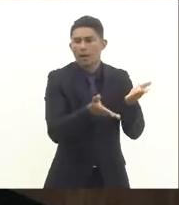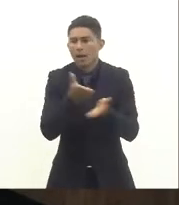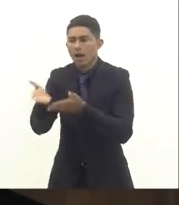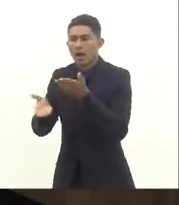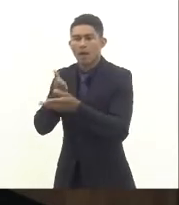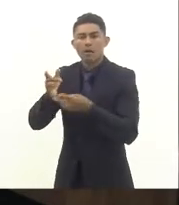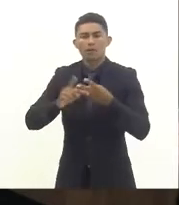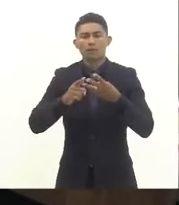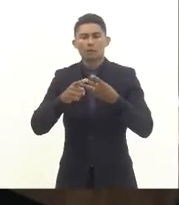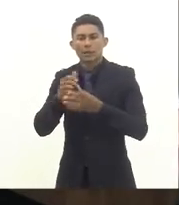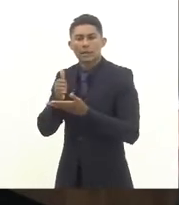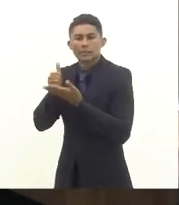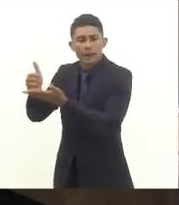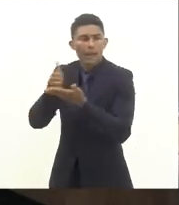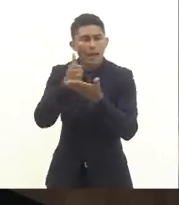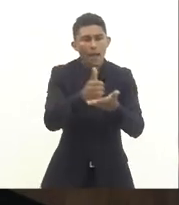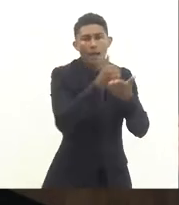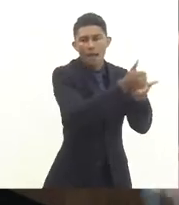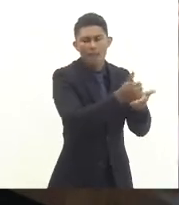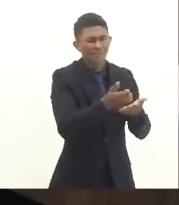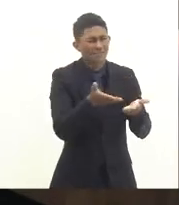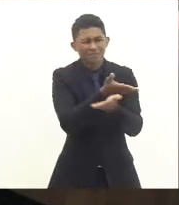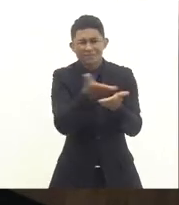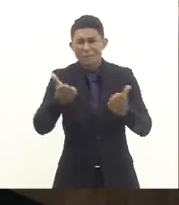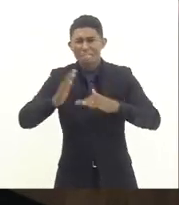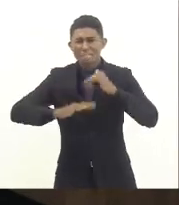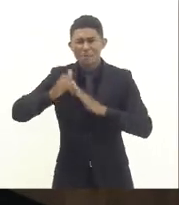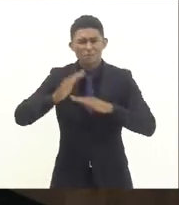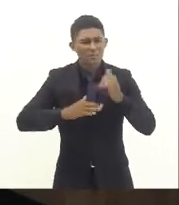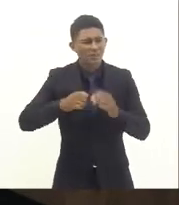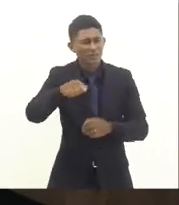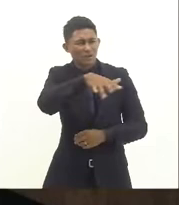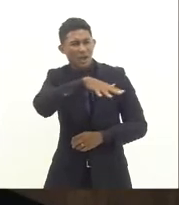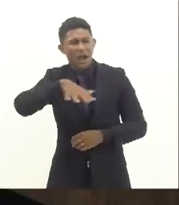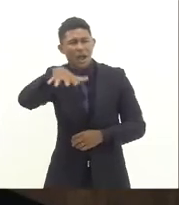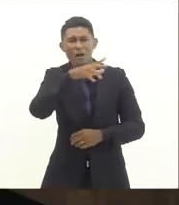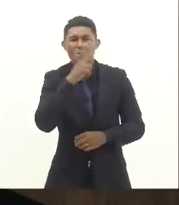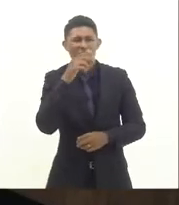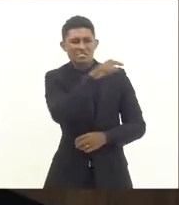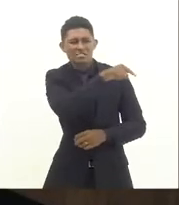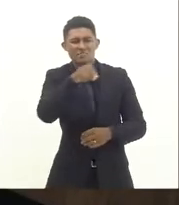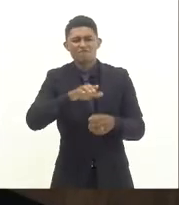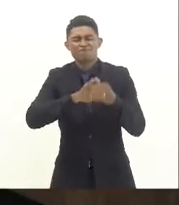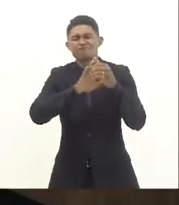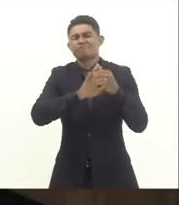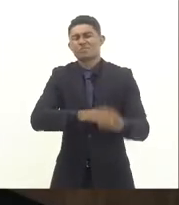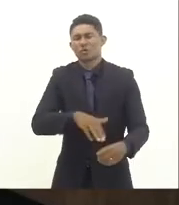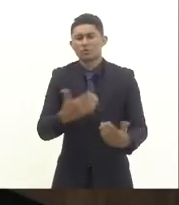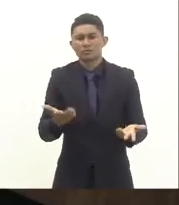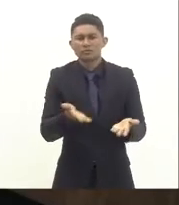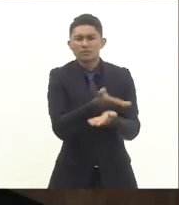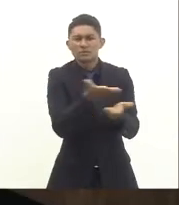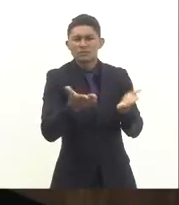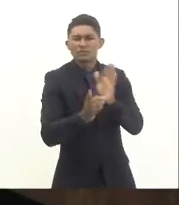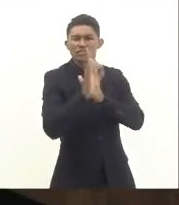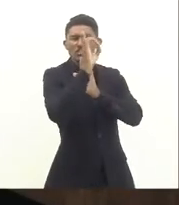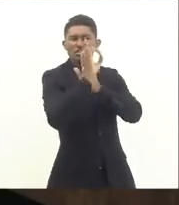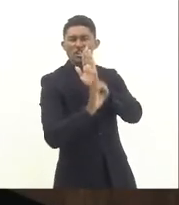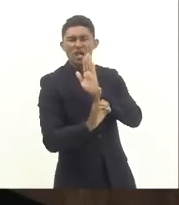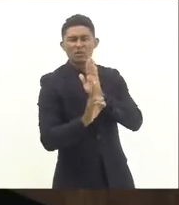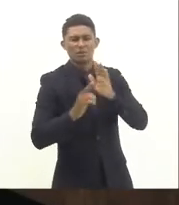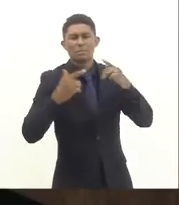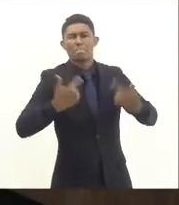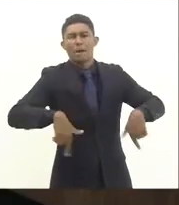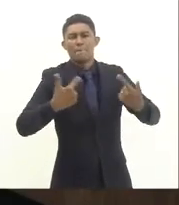entrega são um profissão de vulnerabilizados e não só a garantia de direitos trabalhistas para essas pessoas mas essas